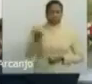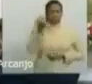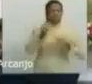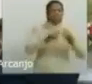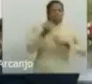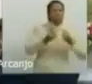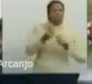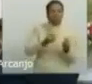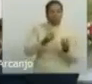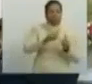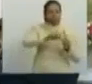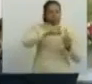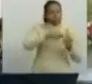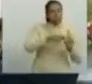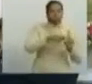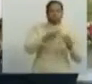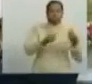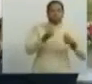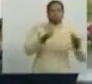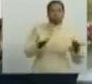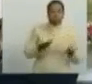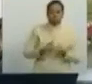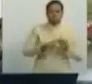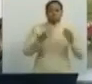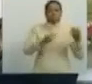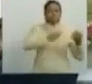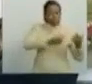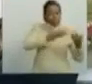direito à vida, sim.